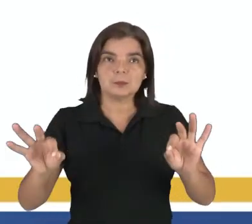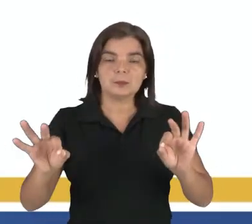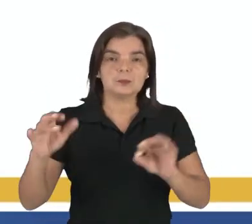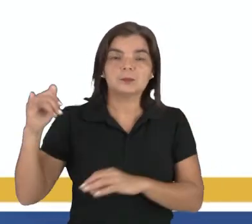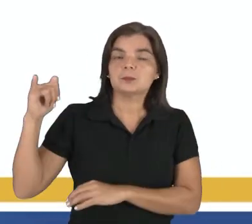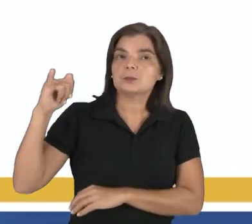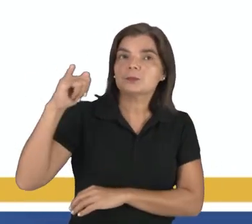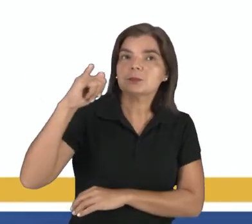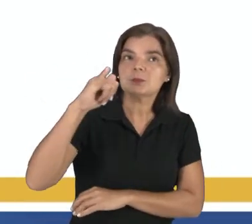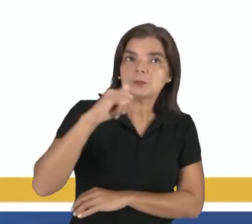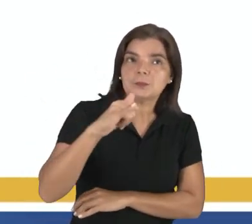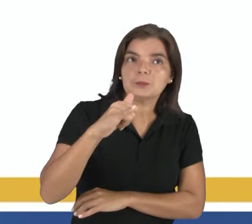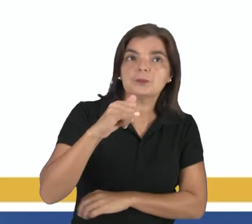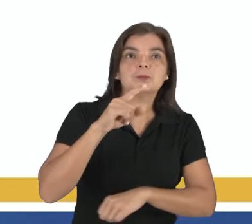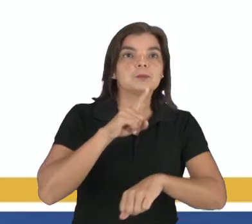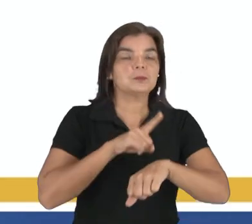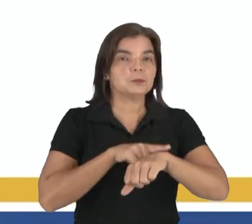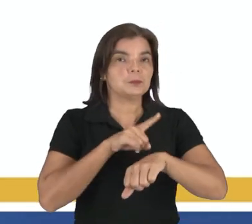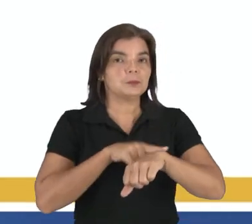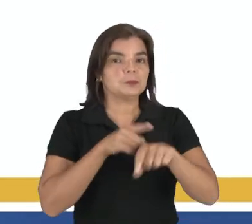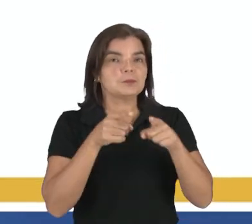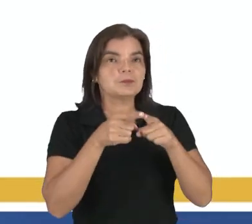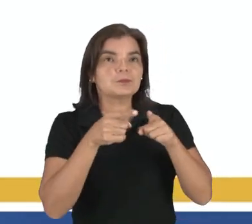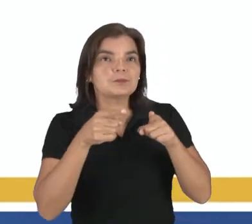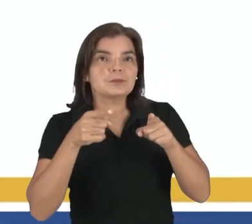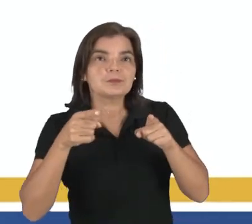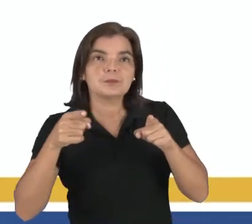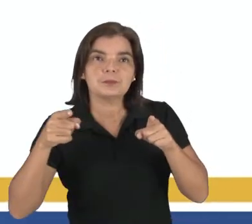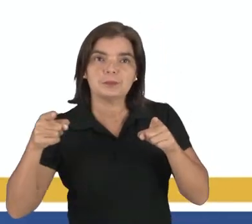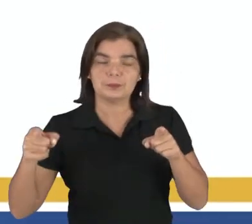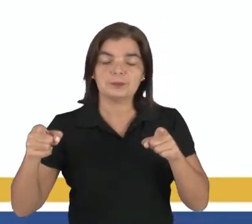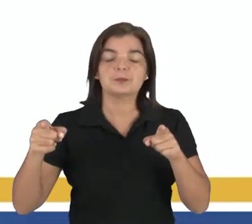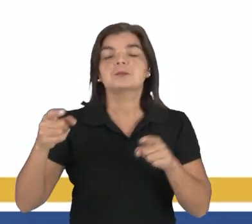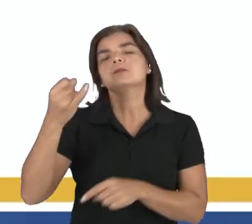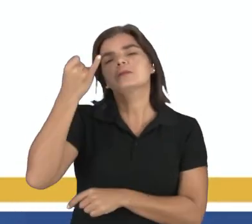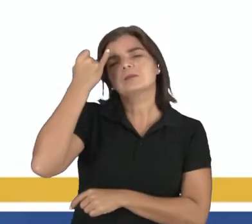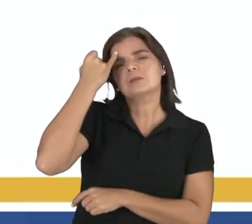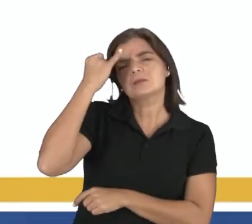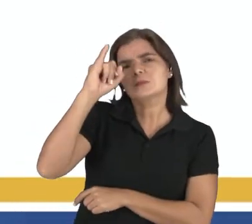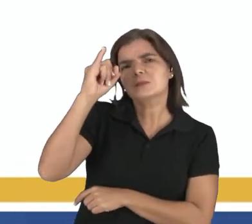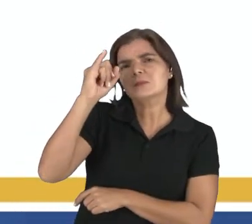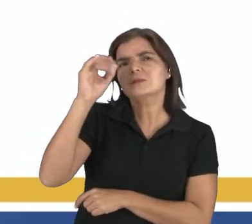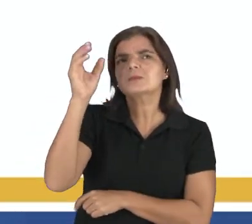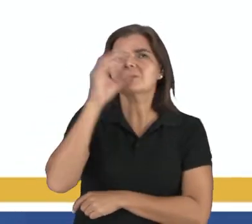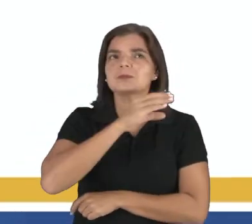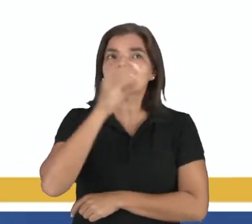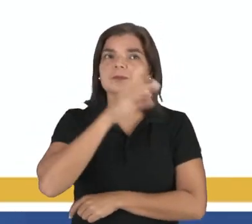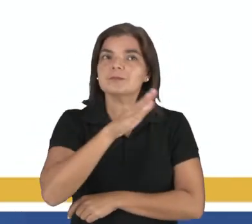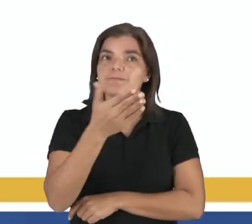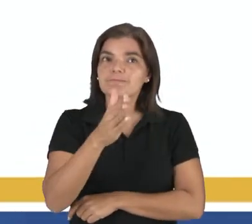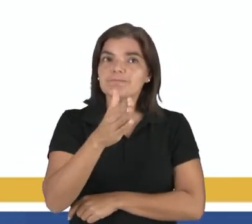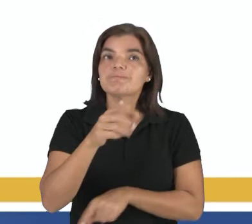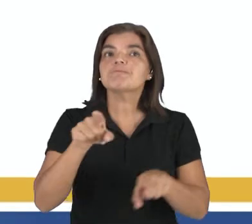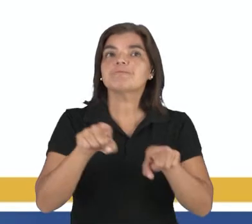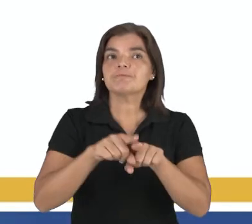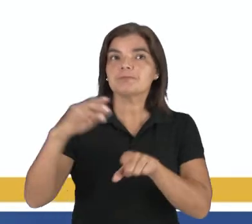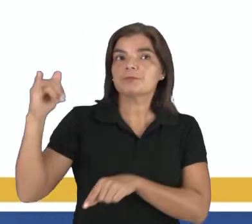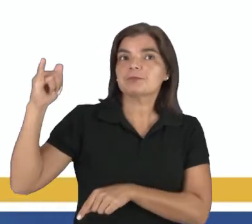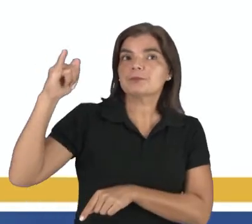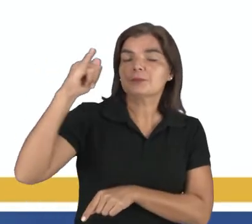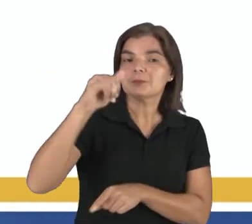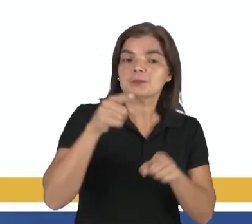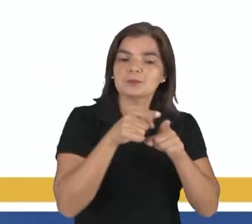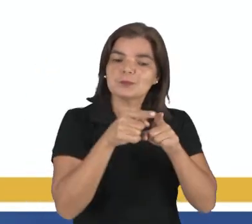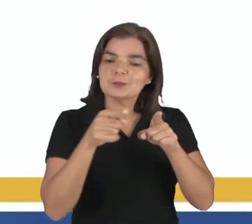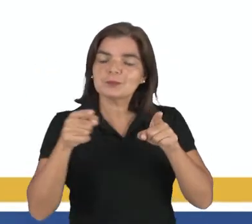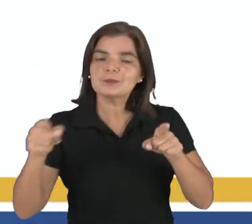distância percorrida pelo avião e o tempo gasto em percorrê-lo nos dá a ideia de velocidade média desenvolvida